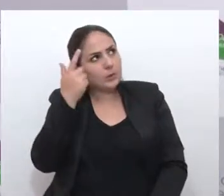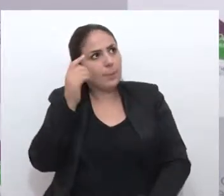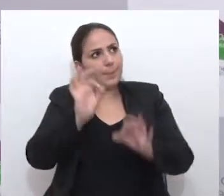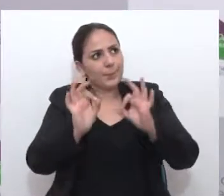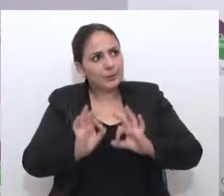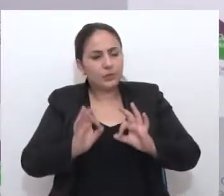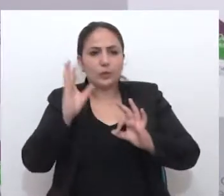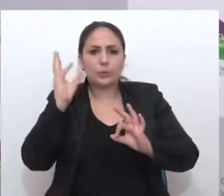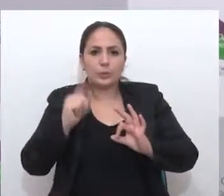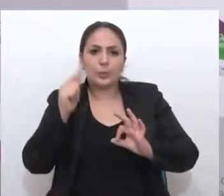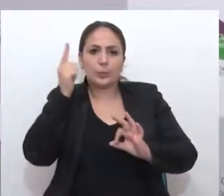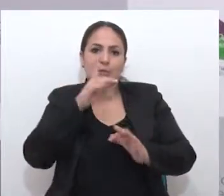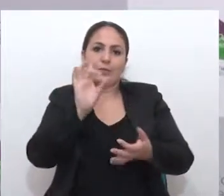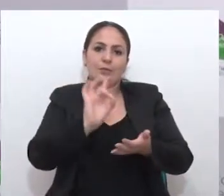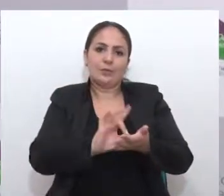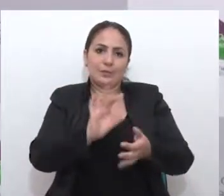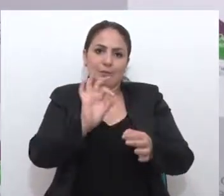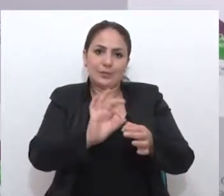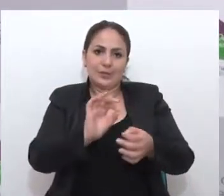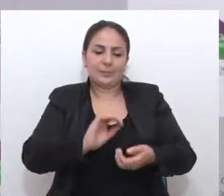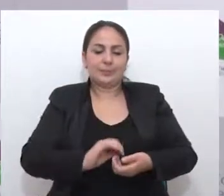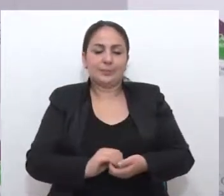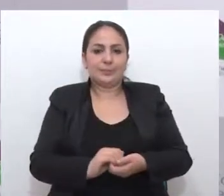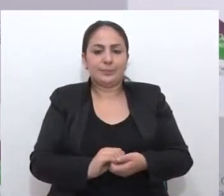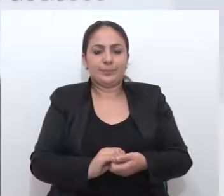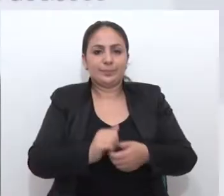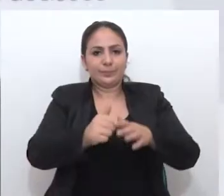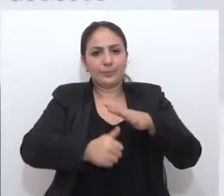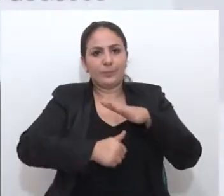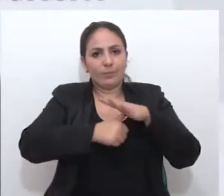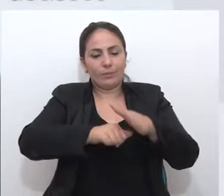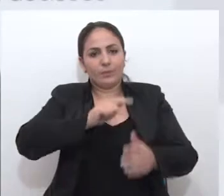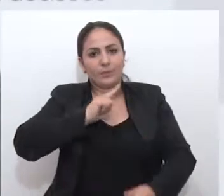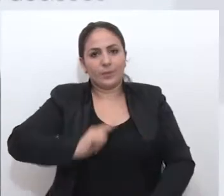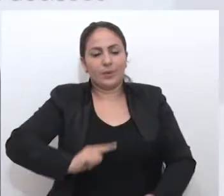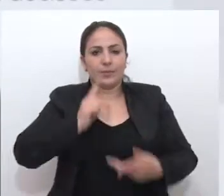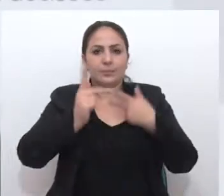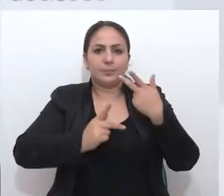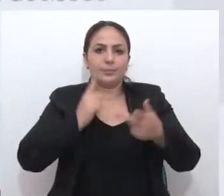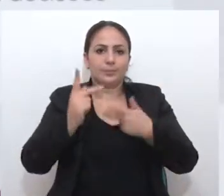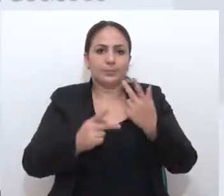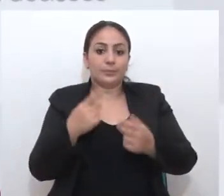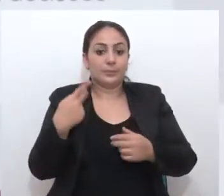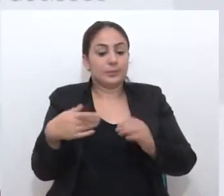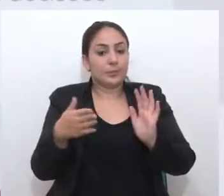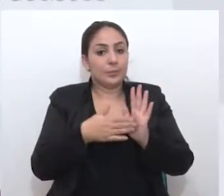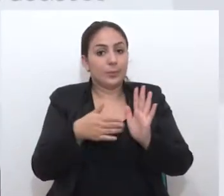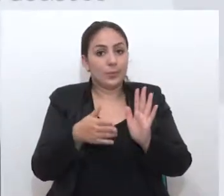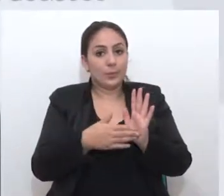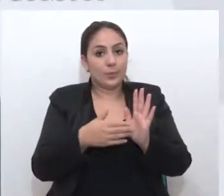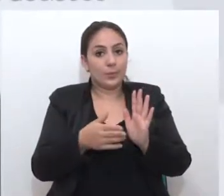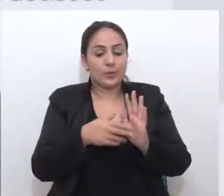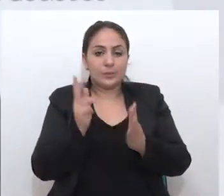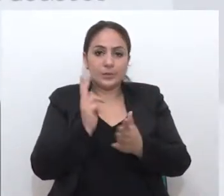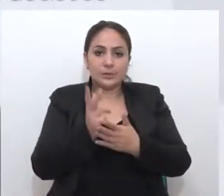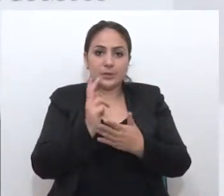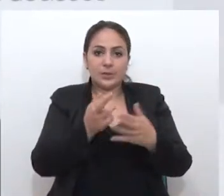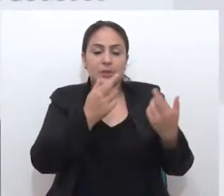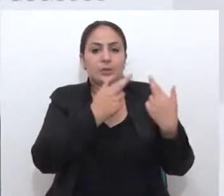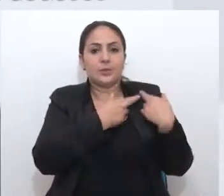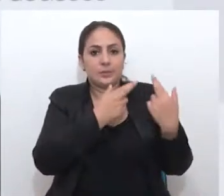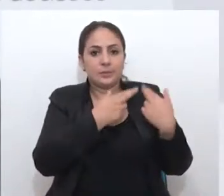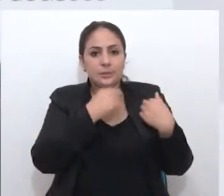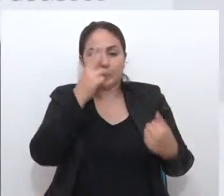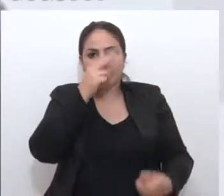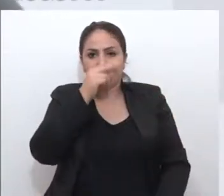Municipal possa fazer o planejamento para efetivamente executá-las. Como o líder do governo ressaltou, esta proposta